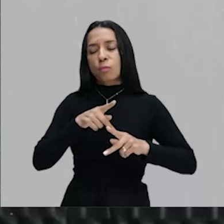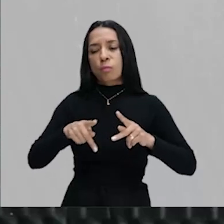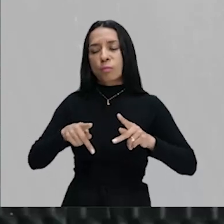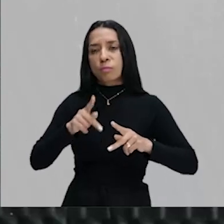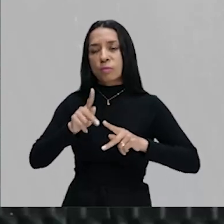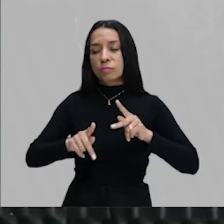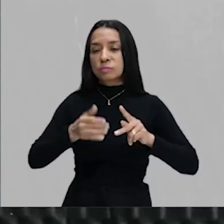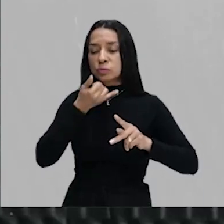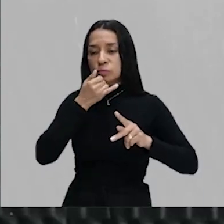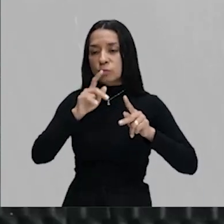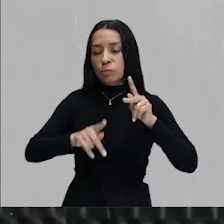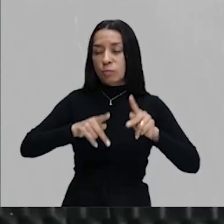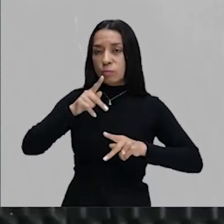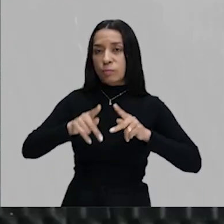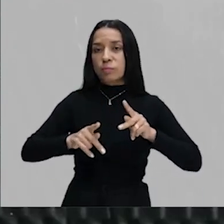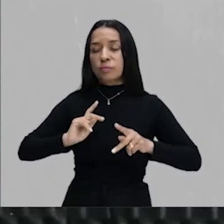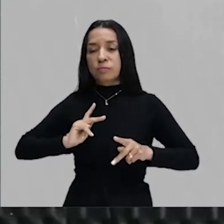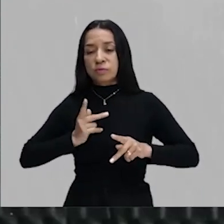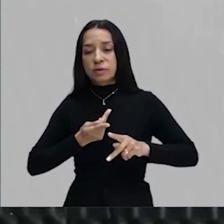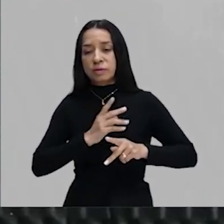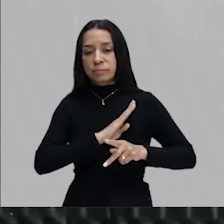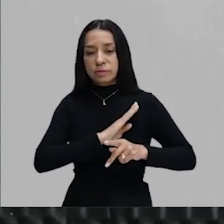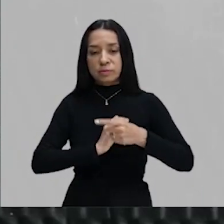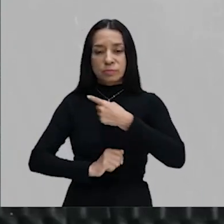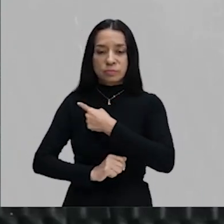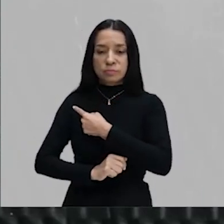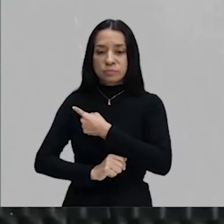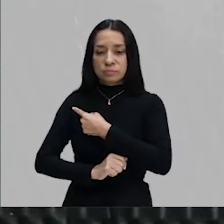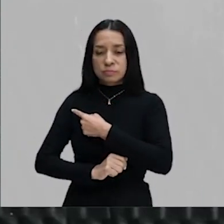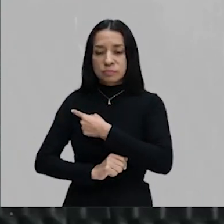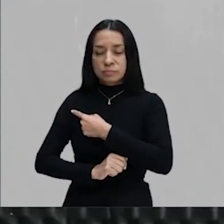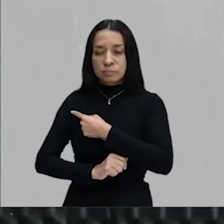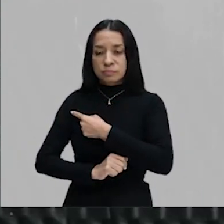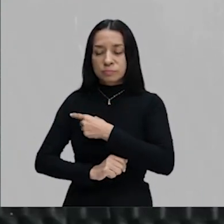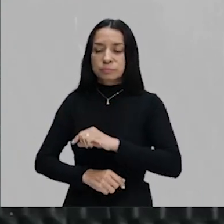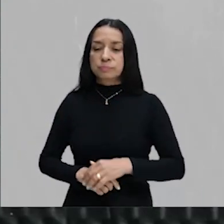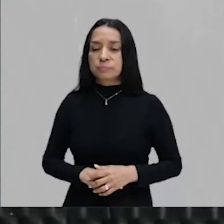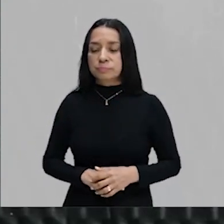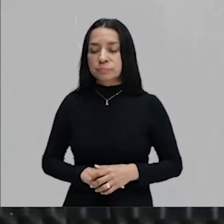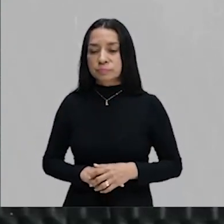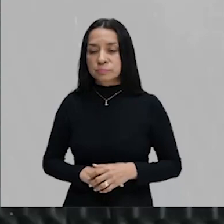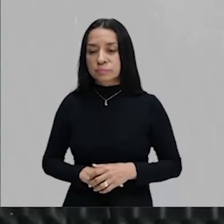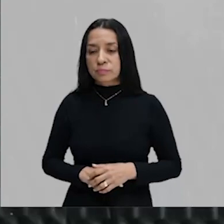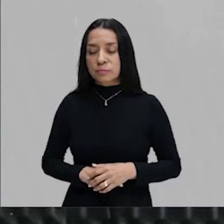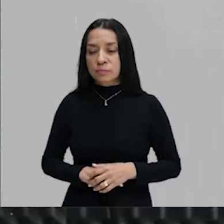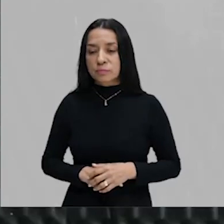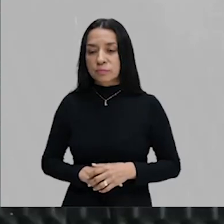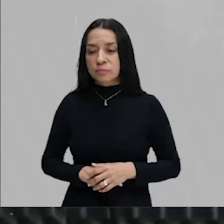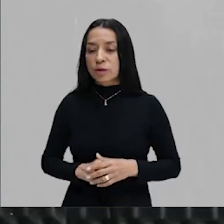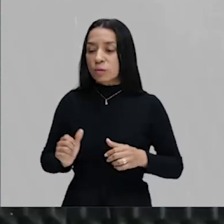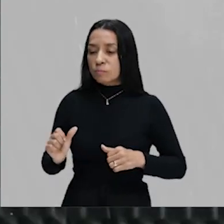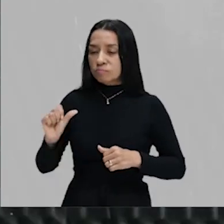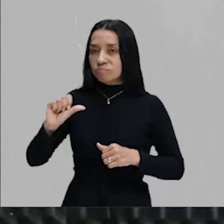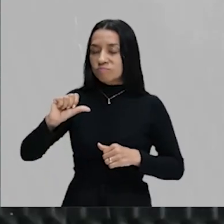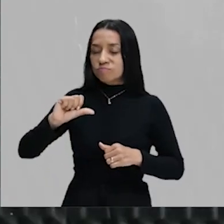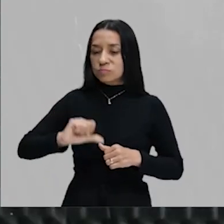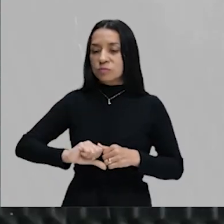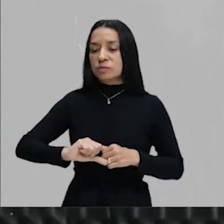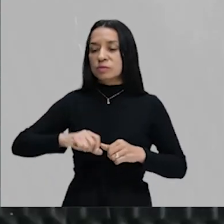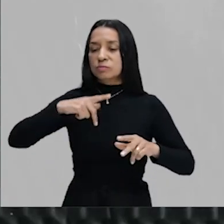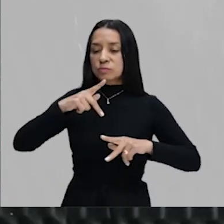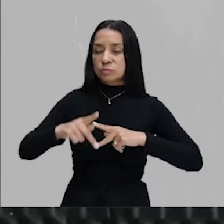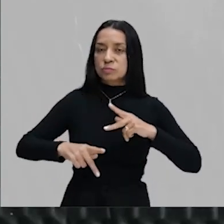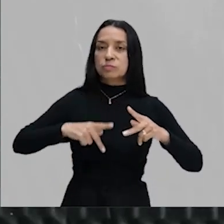chamados amonitas, os moabitas e até mesmo os filisteus, o enfraquecimento desses